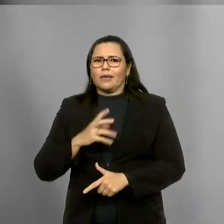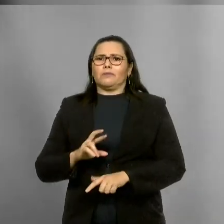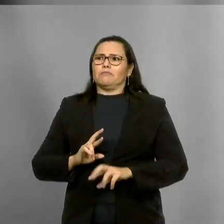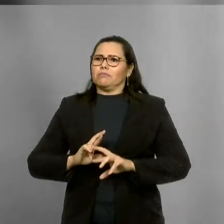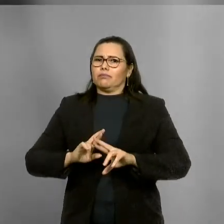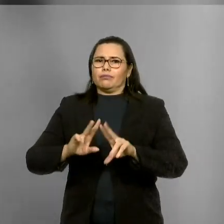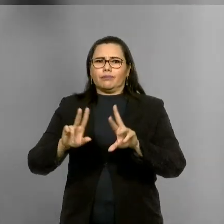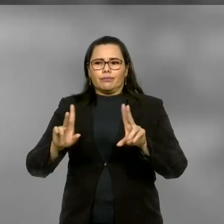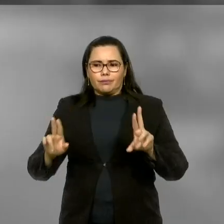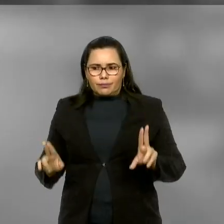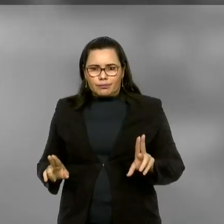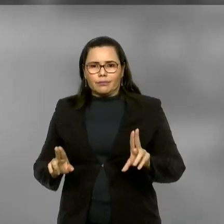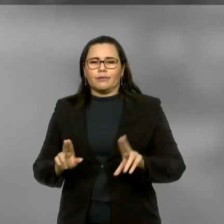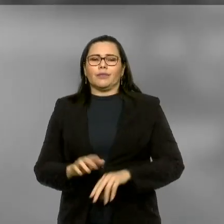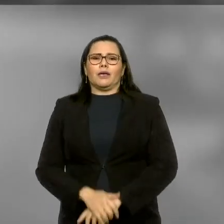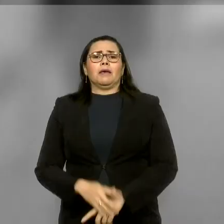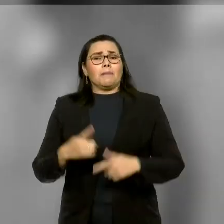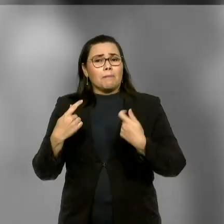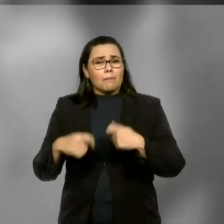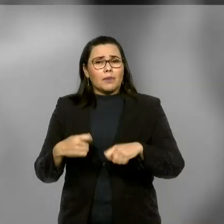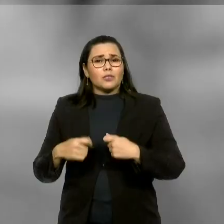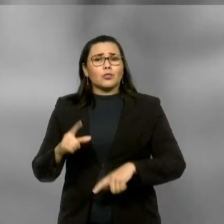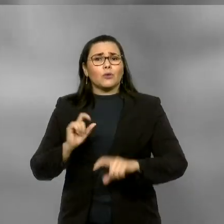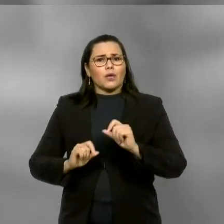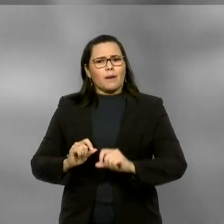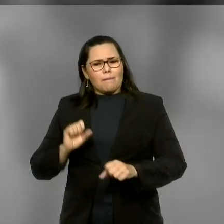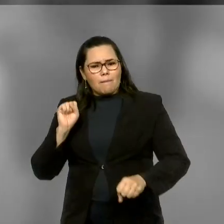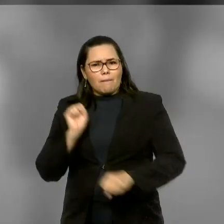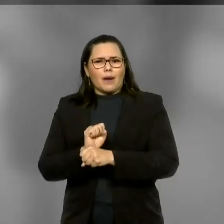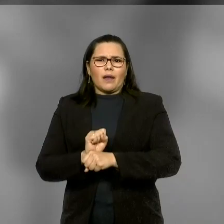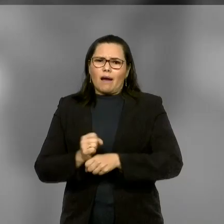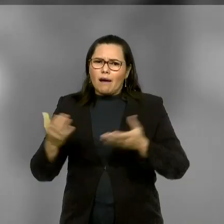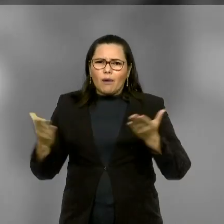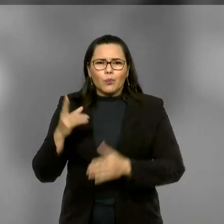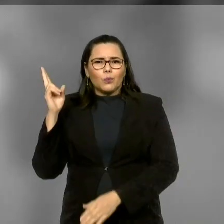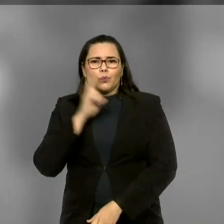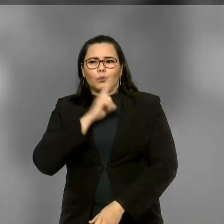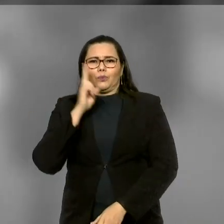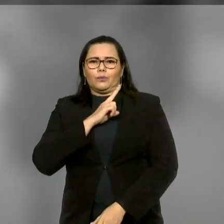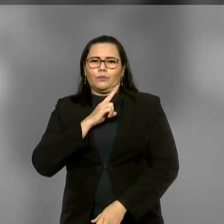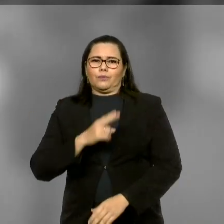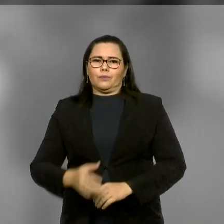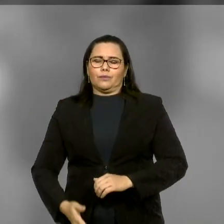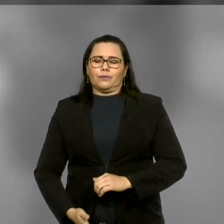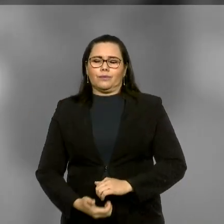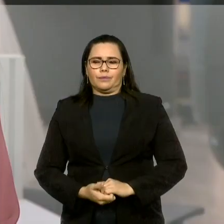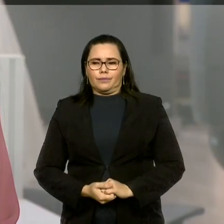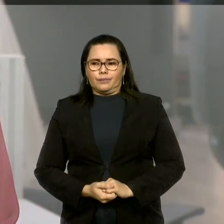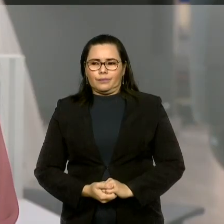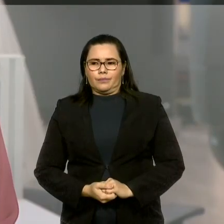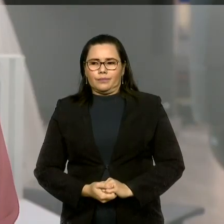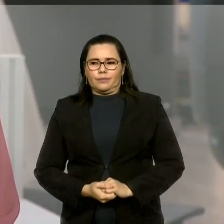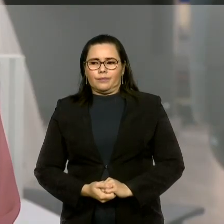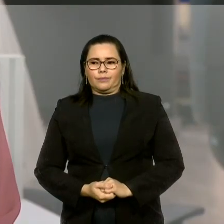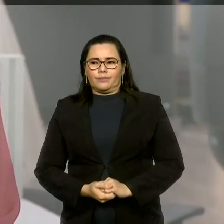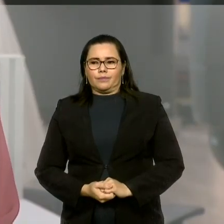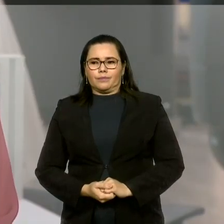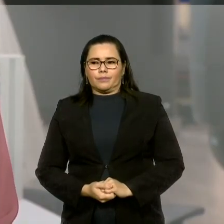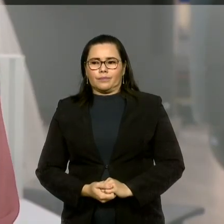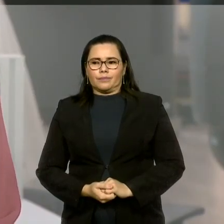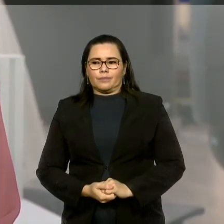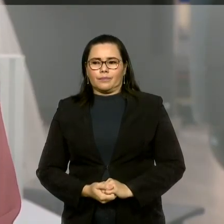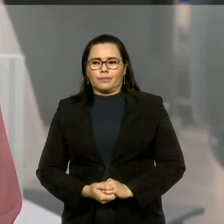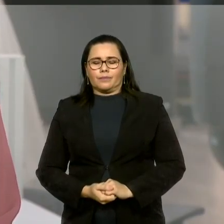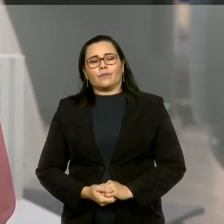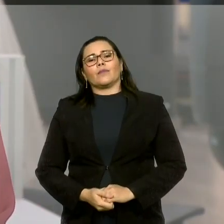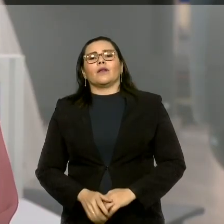delicada e que precisa ser freada com urgência e veja no